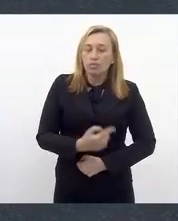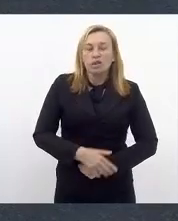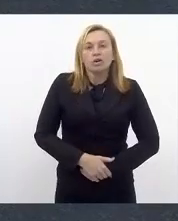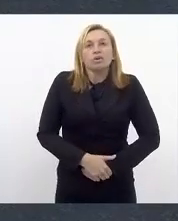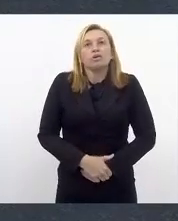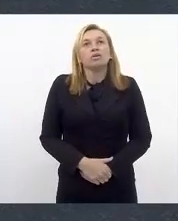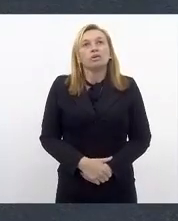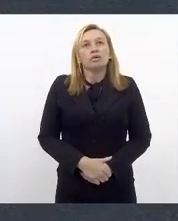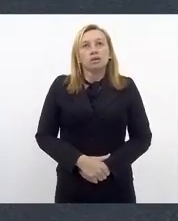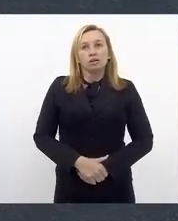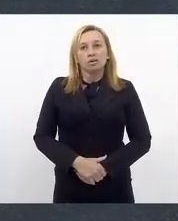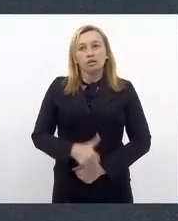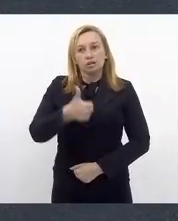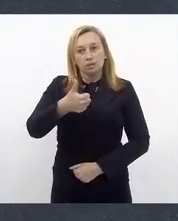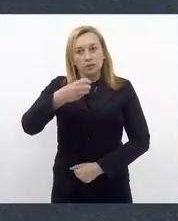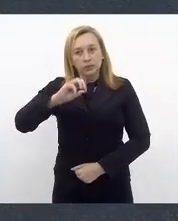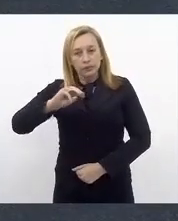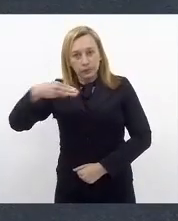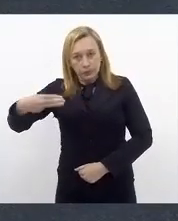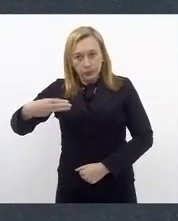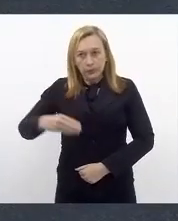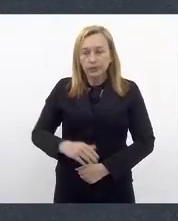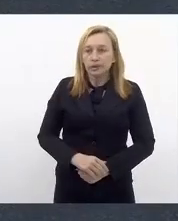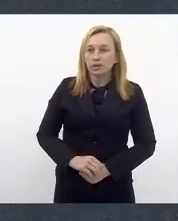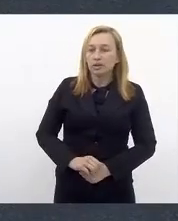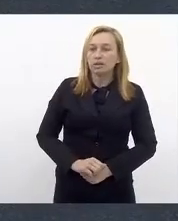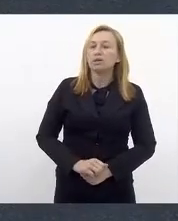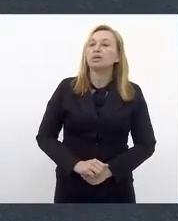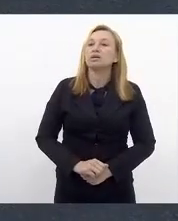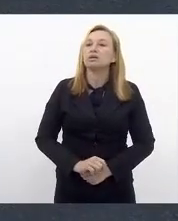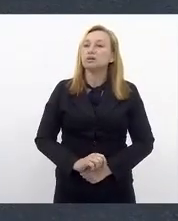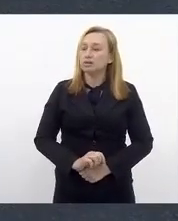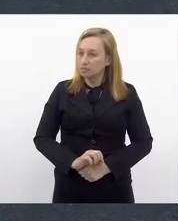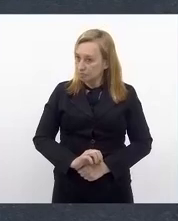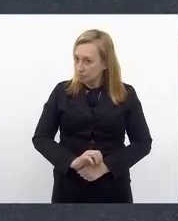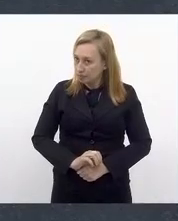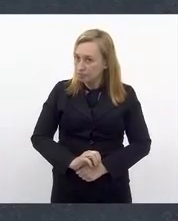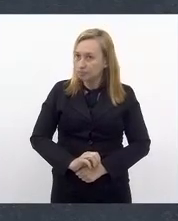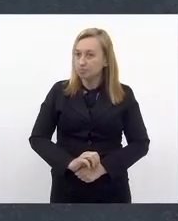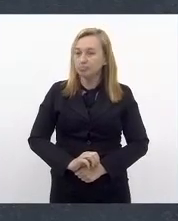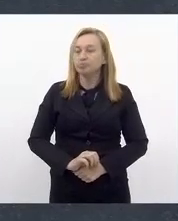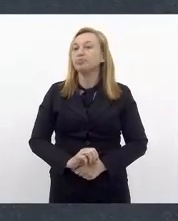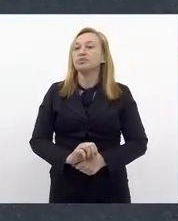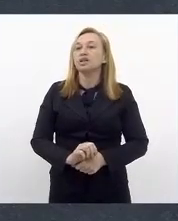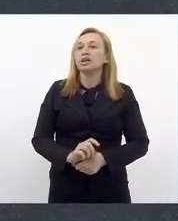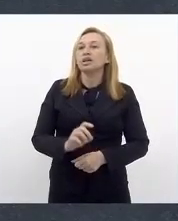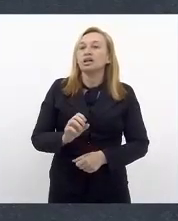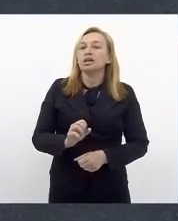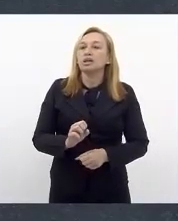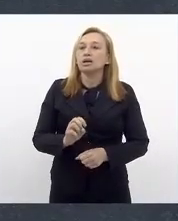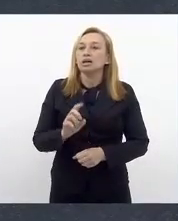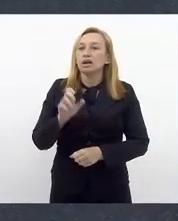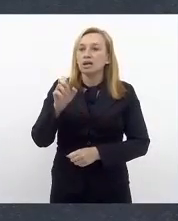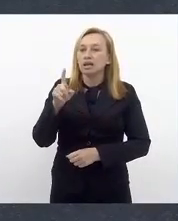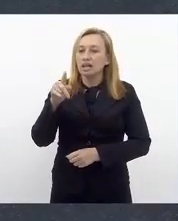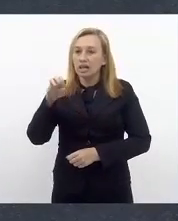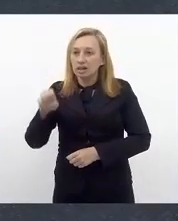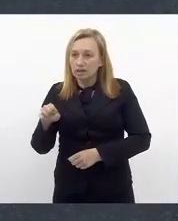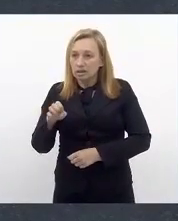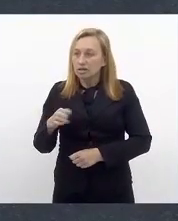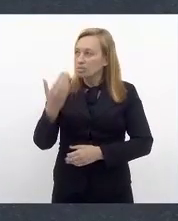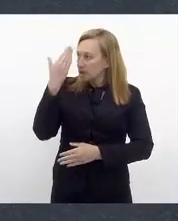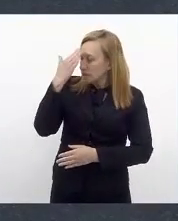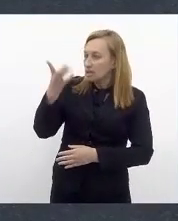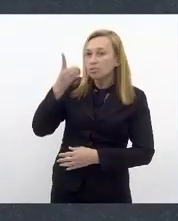o advento da emenda 103 os agentes de segurança socioeducativos Obrigado Deputado Rodrigo Amorim pela defesa mais cedo no colégio de líderes